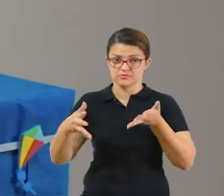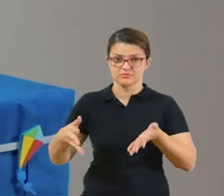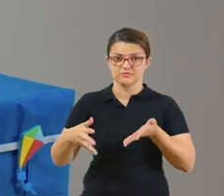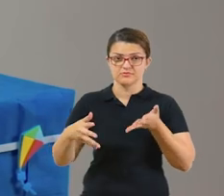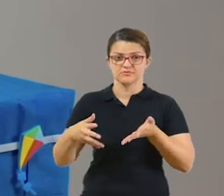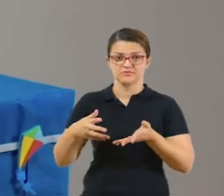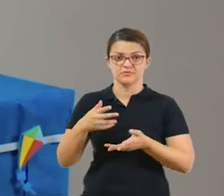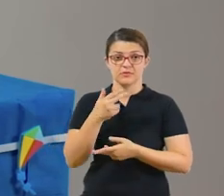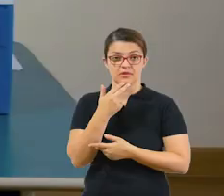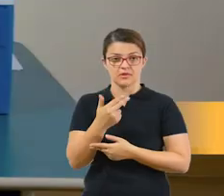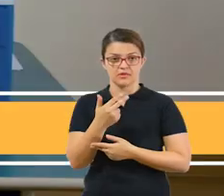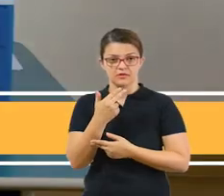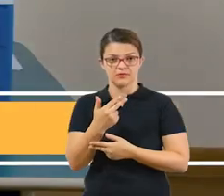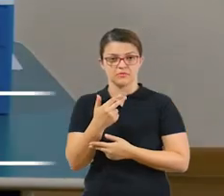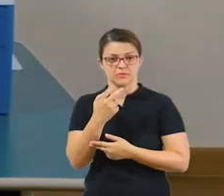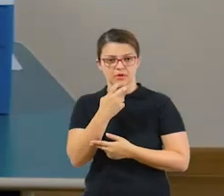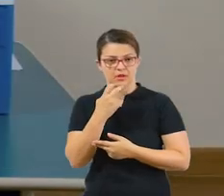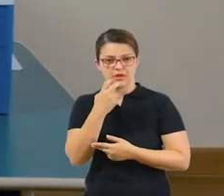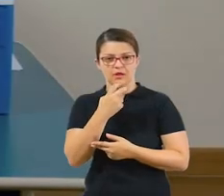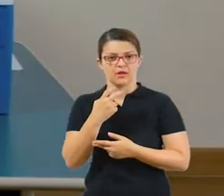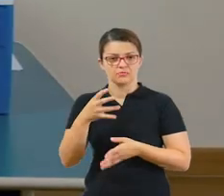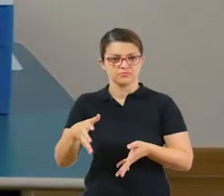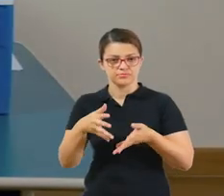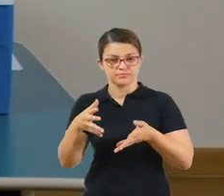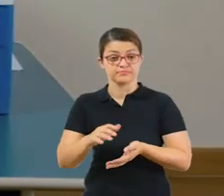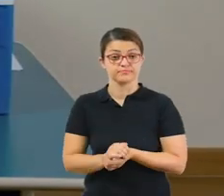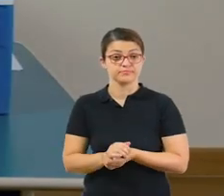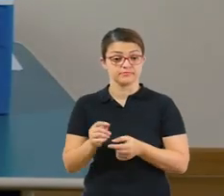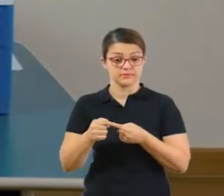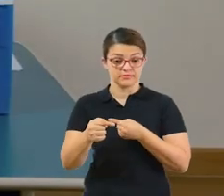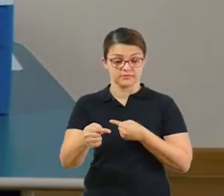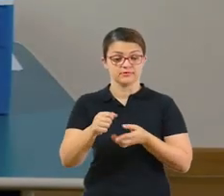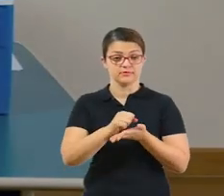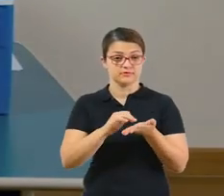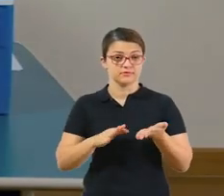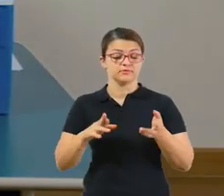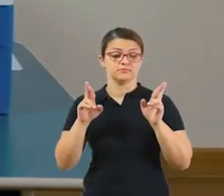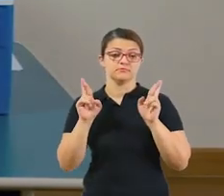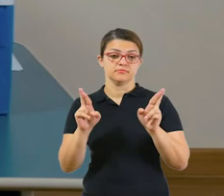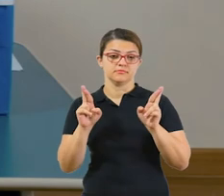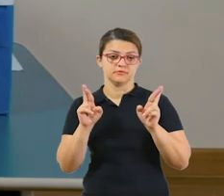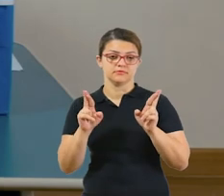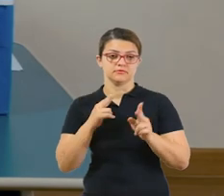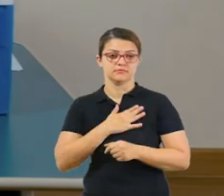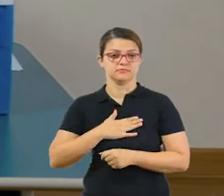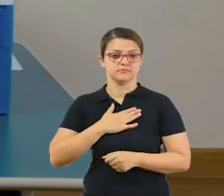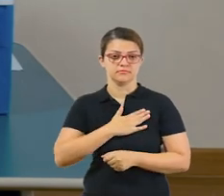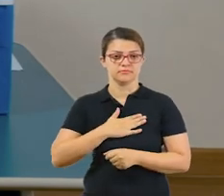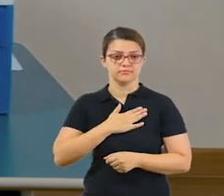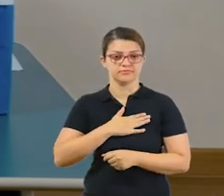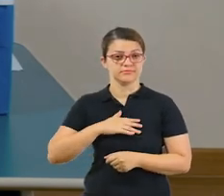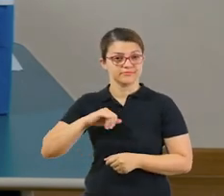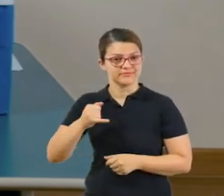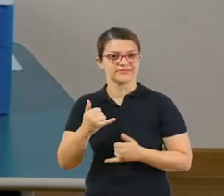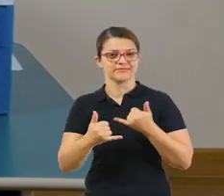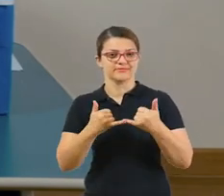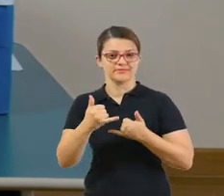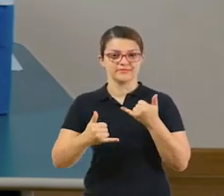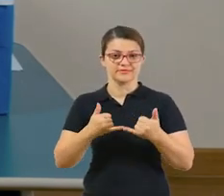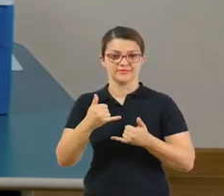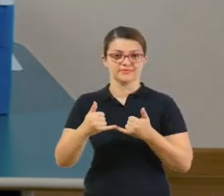escrita da criança. Bom, essas foram as atividades dessa semana. Espero que tenham gostado. Se